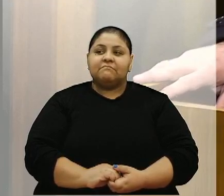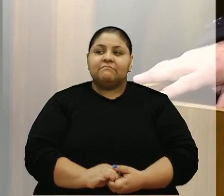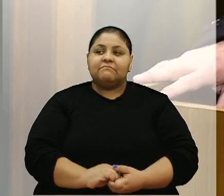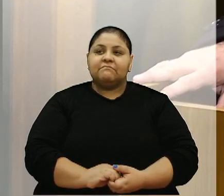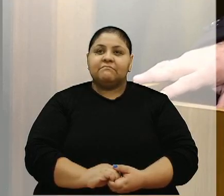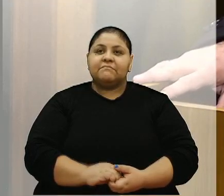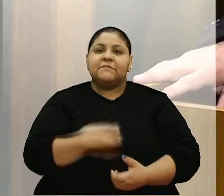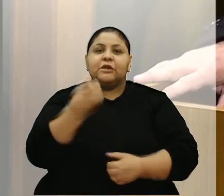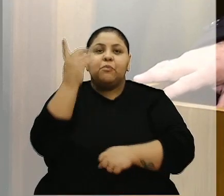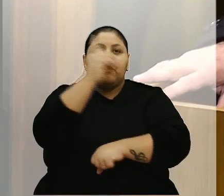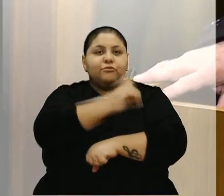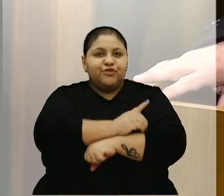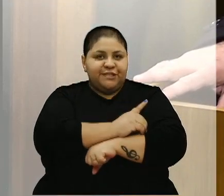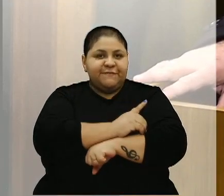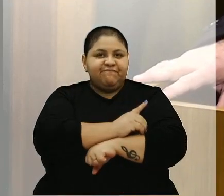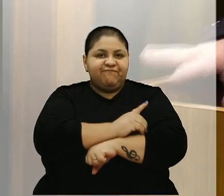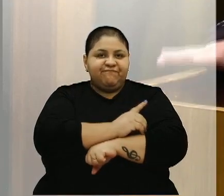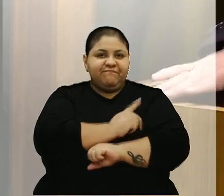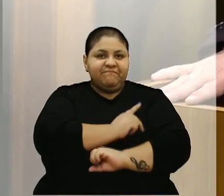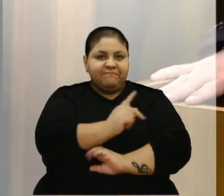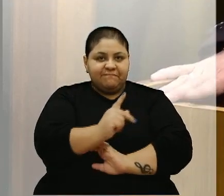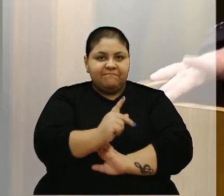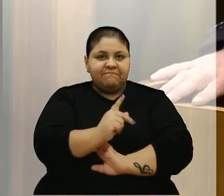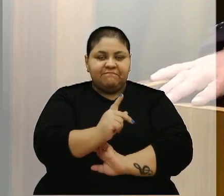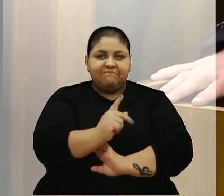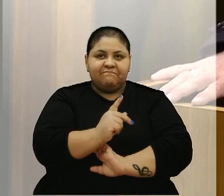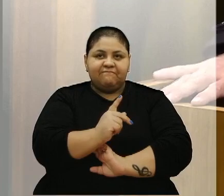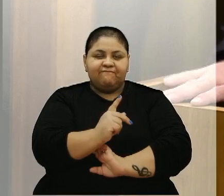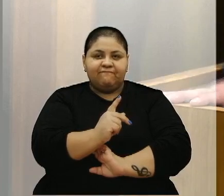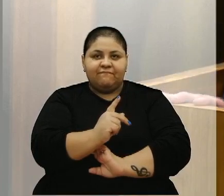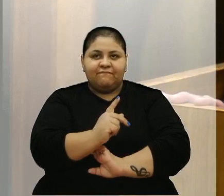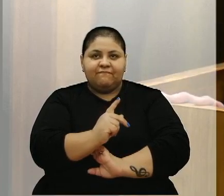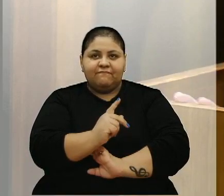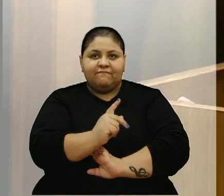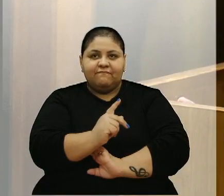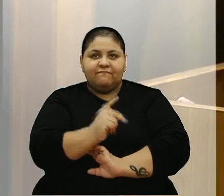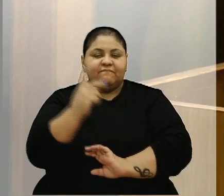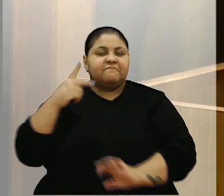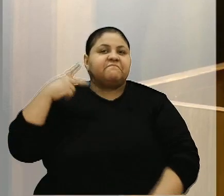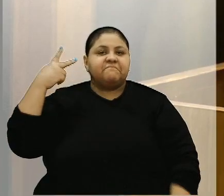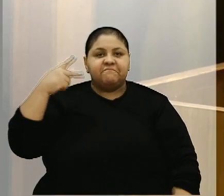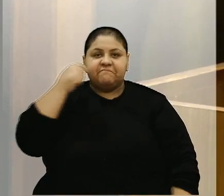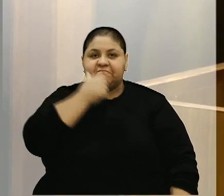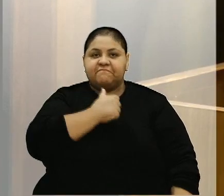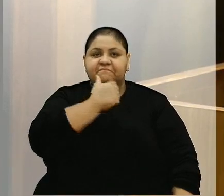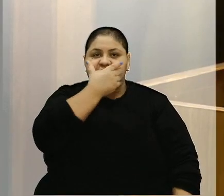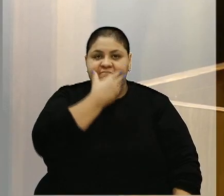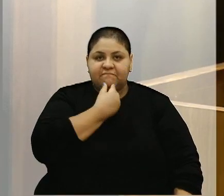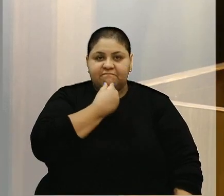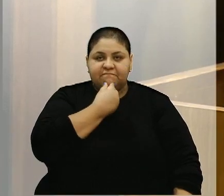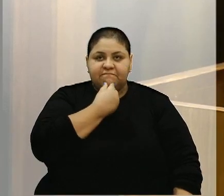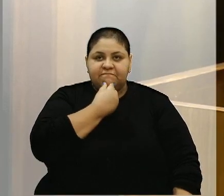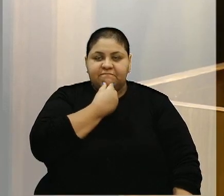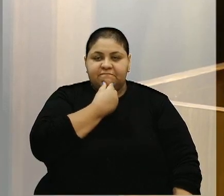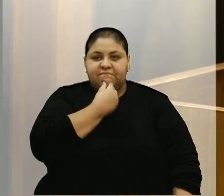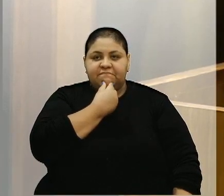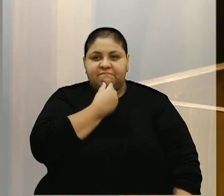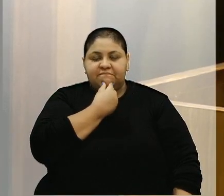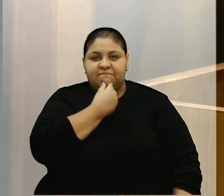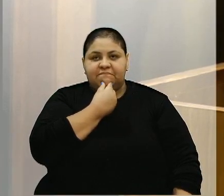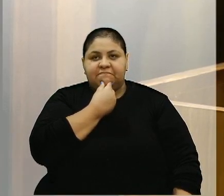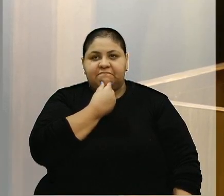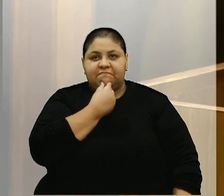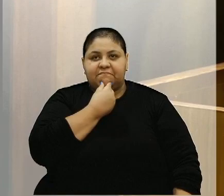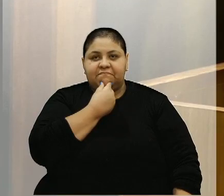Então, bom dia, senhora presidente, senhoras vereadoras, senhores